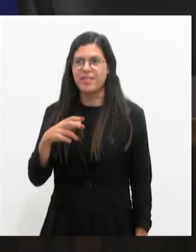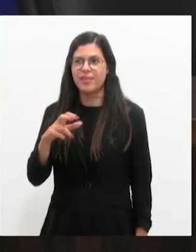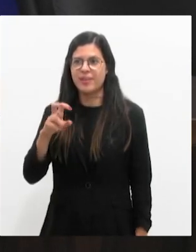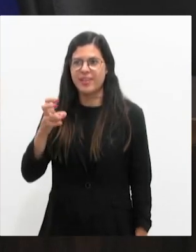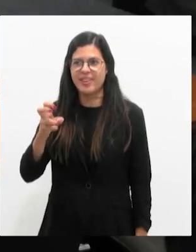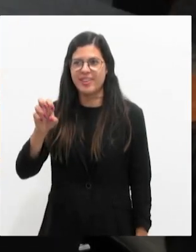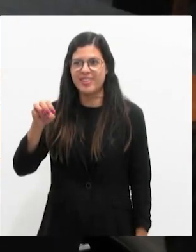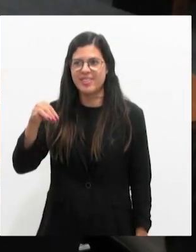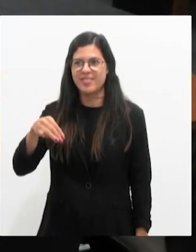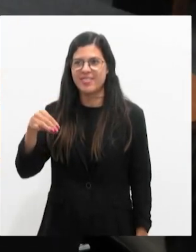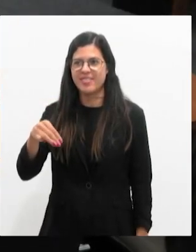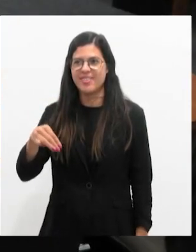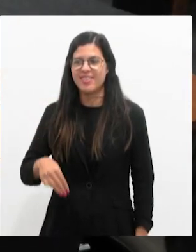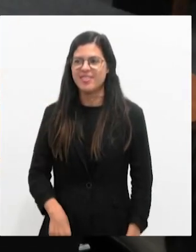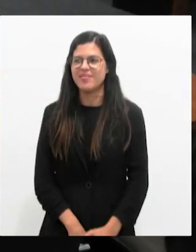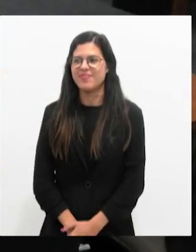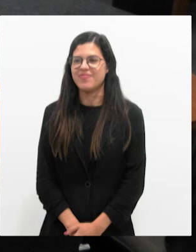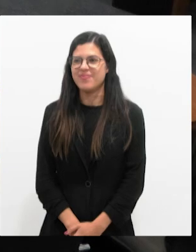15 minutos.